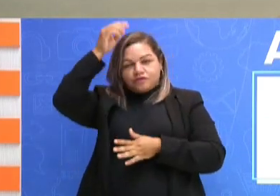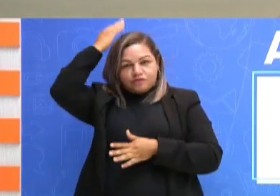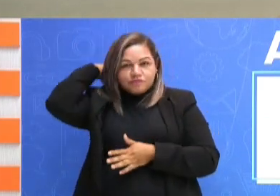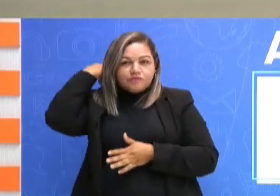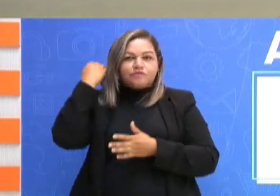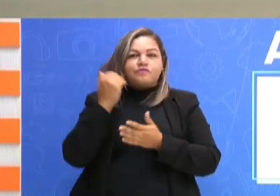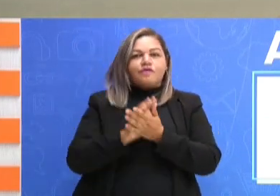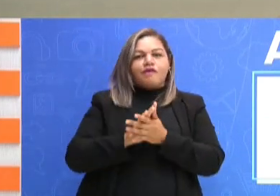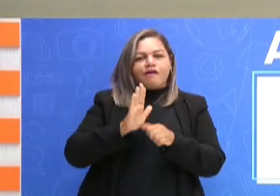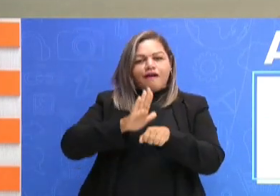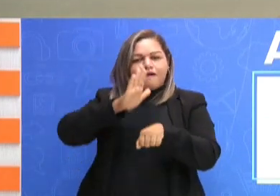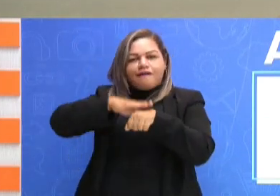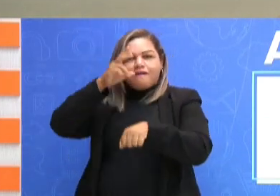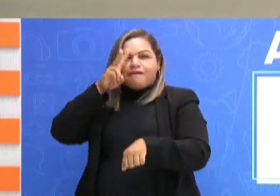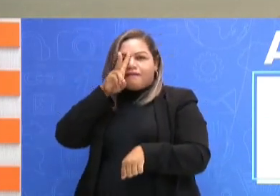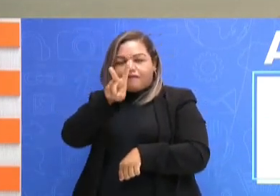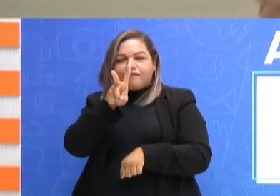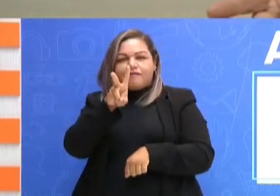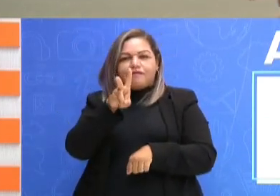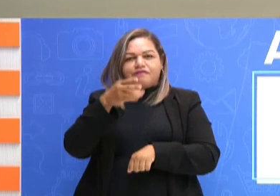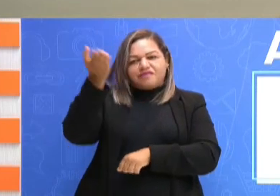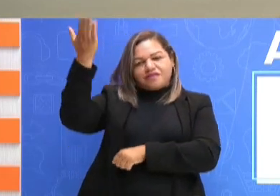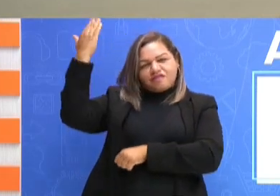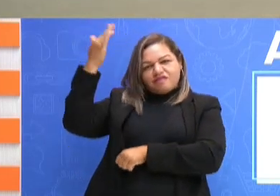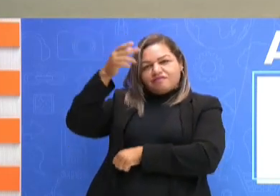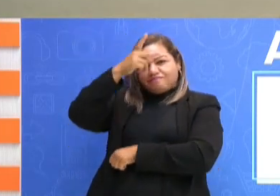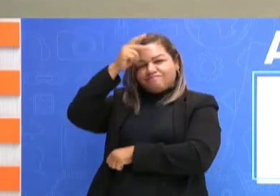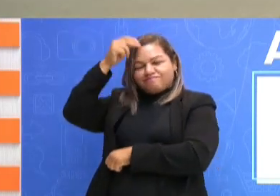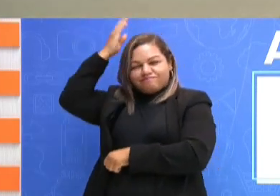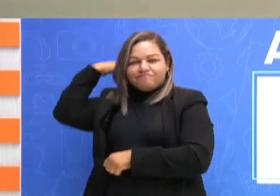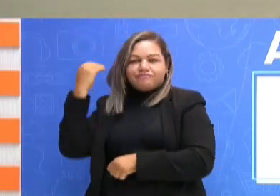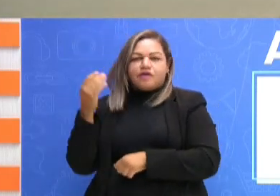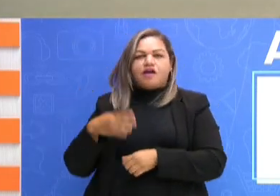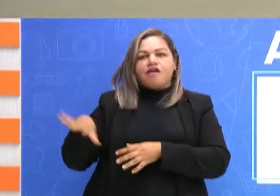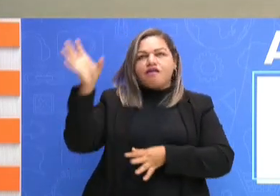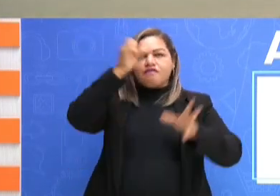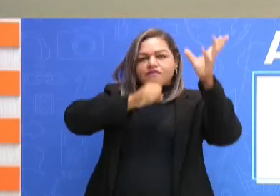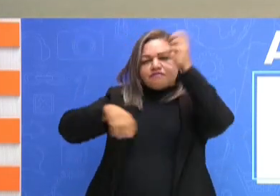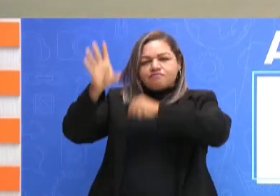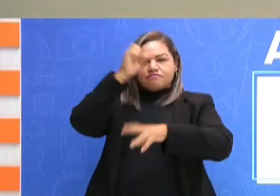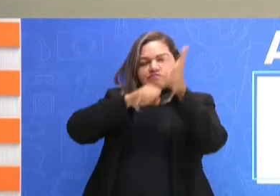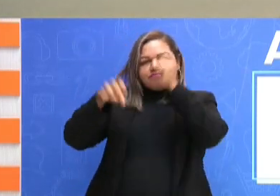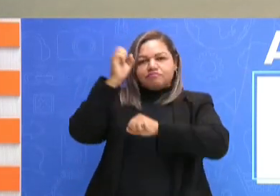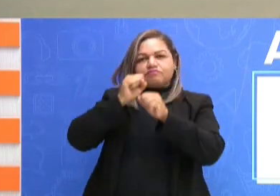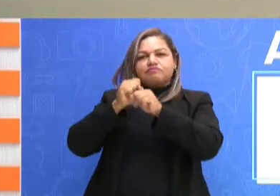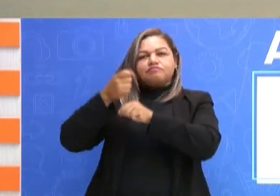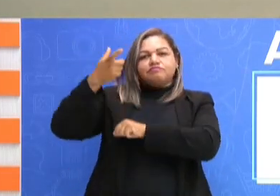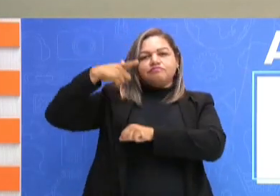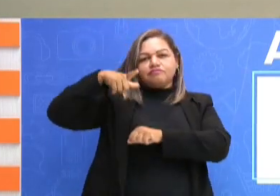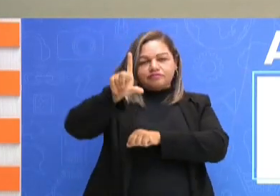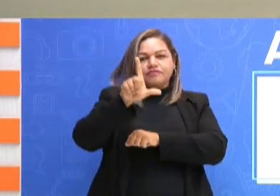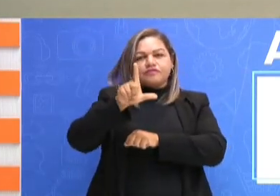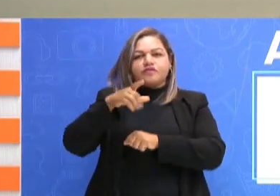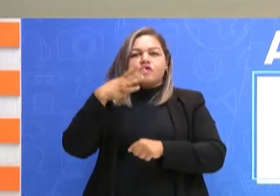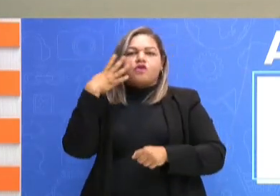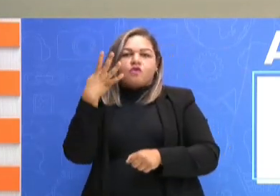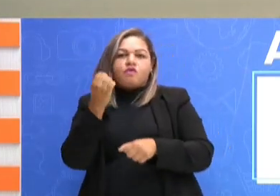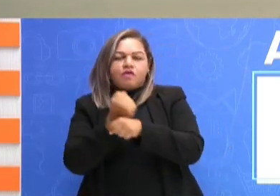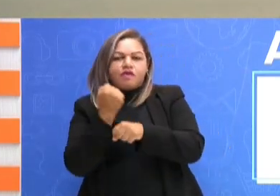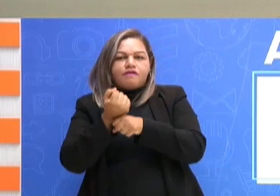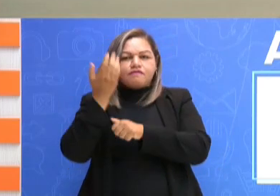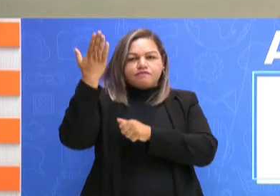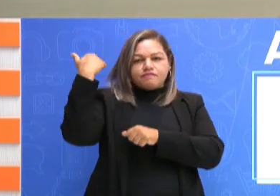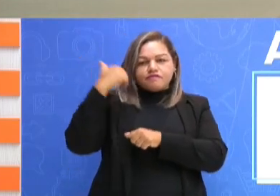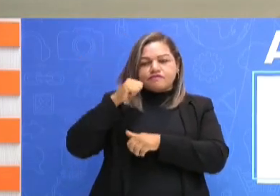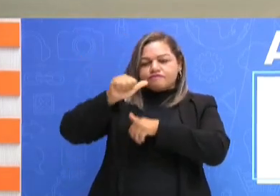ele é muito mais forte do que o Fábio de antes. Com o aprendizado que nós adquirimos nos 4 anos passados, nós iremos trazer